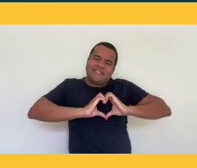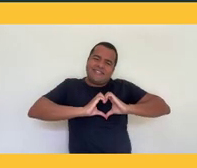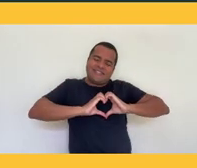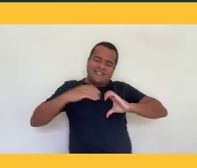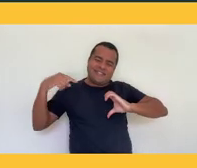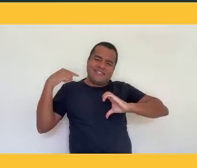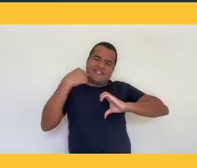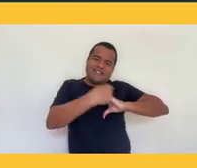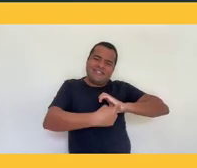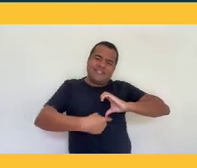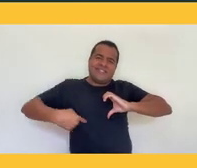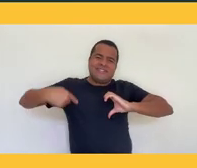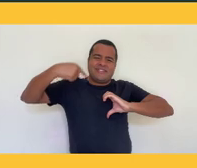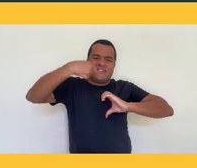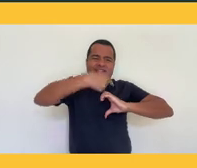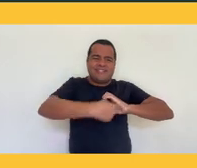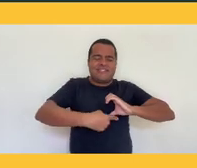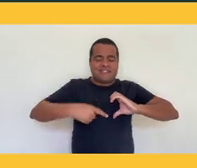o meu amor.